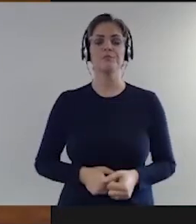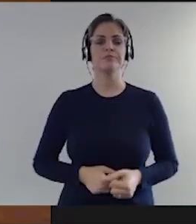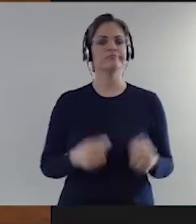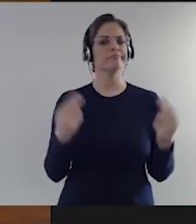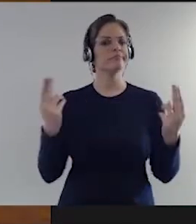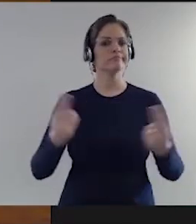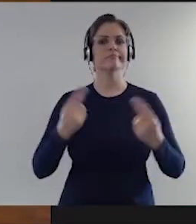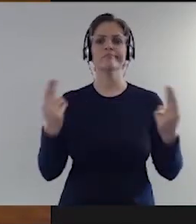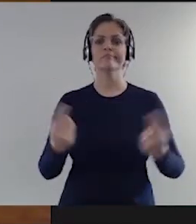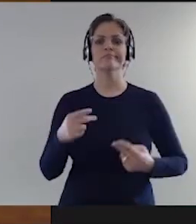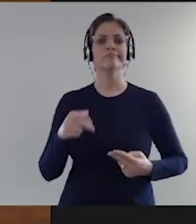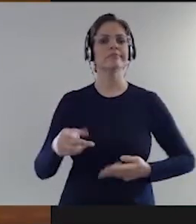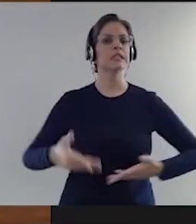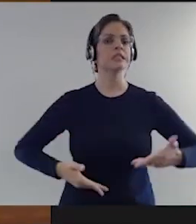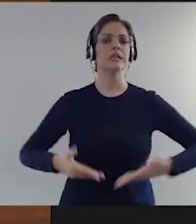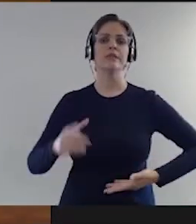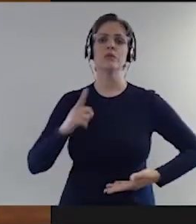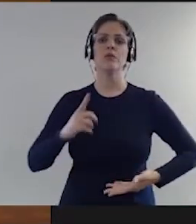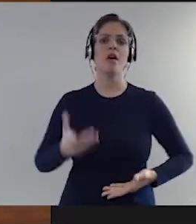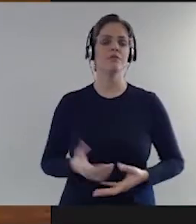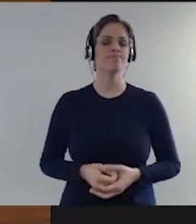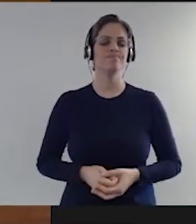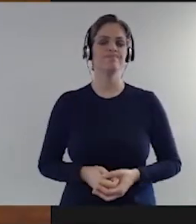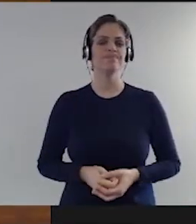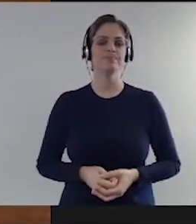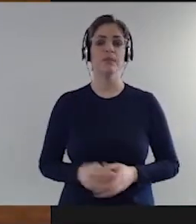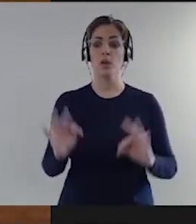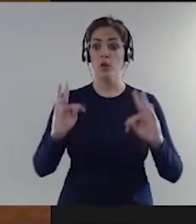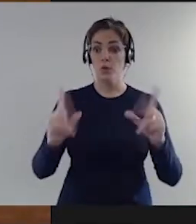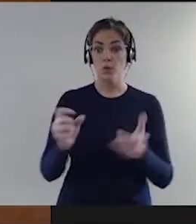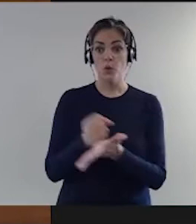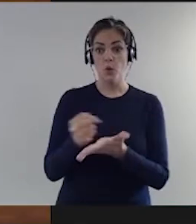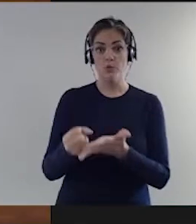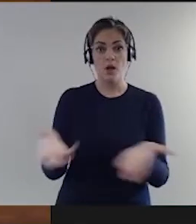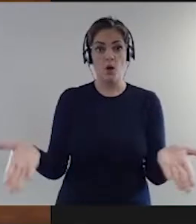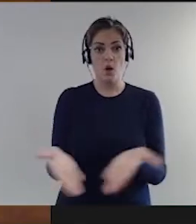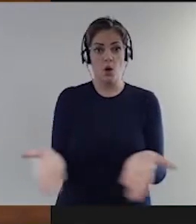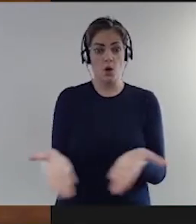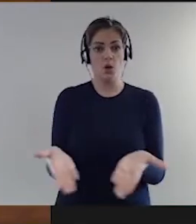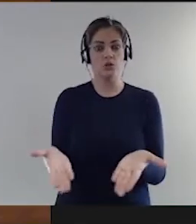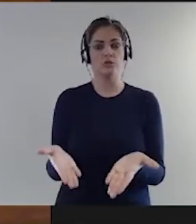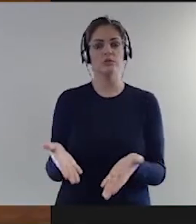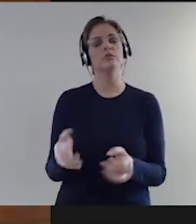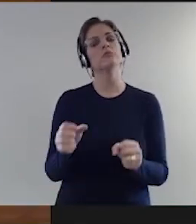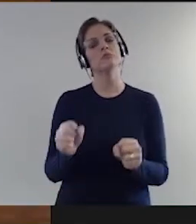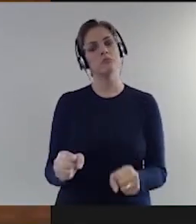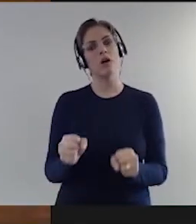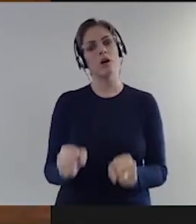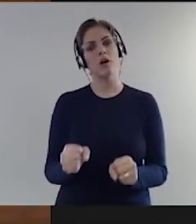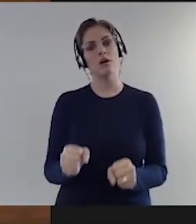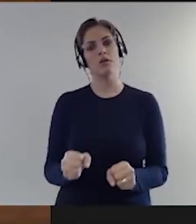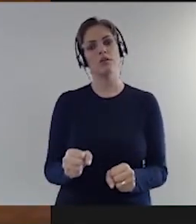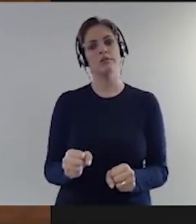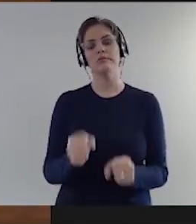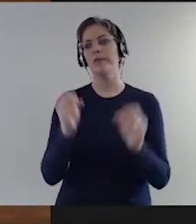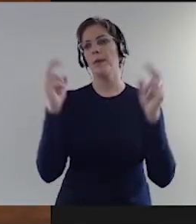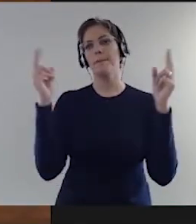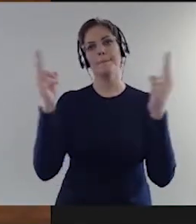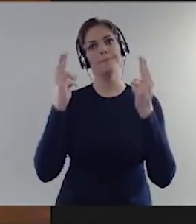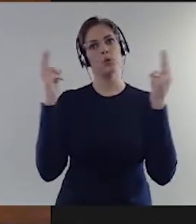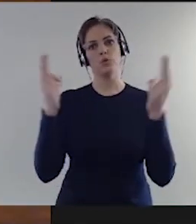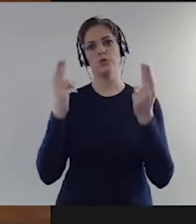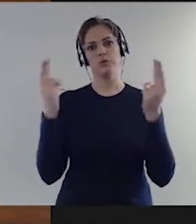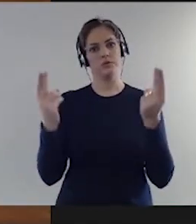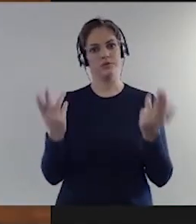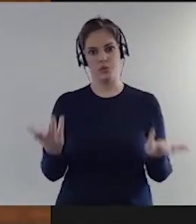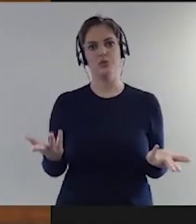da prestação. Toda prestação contratada hoje, ela pode vir a se tornar impossível